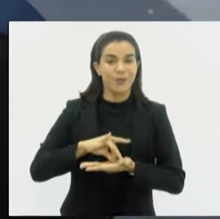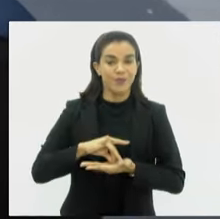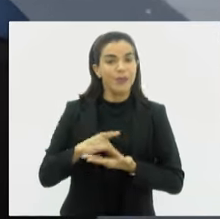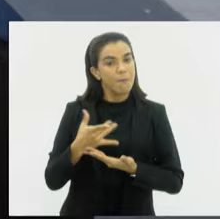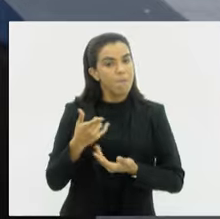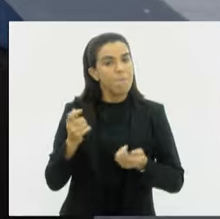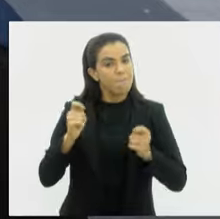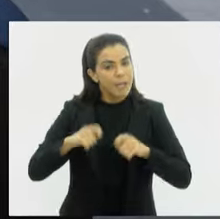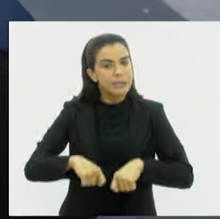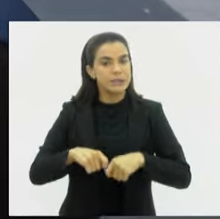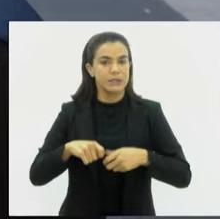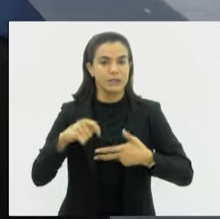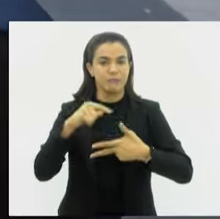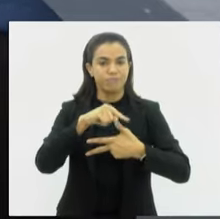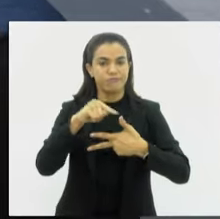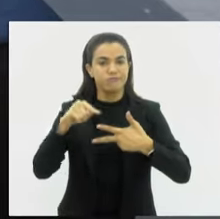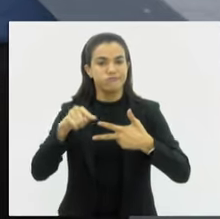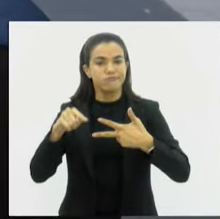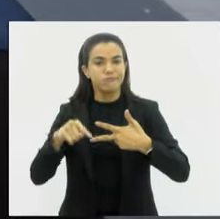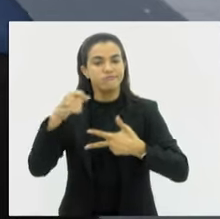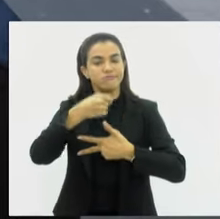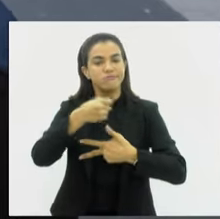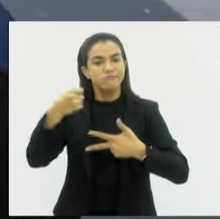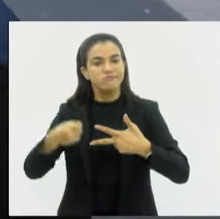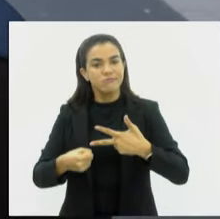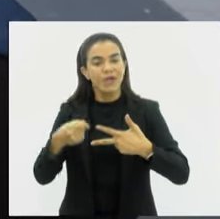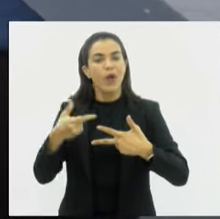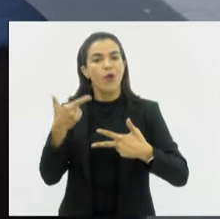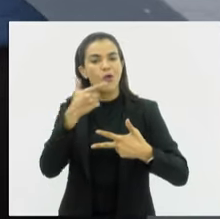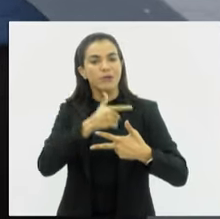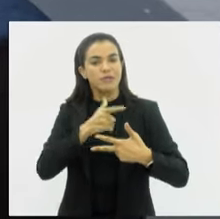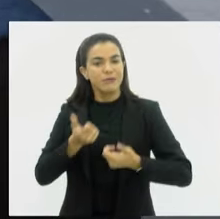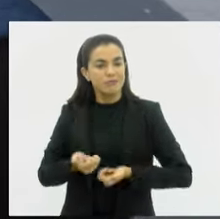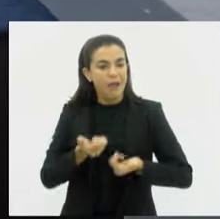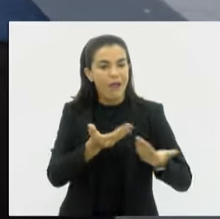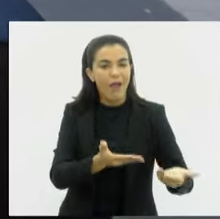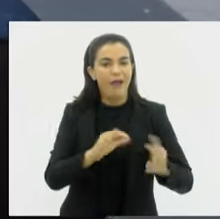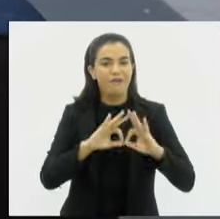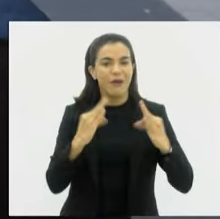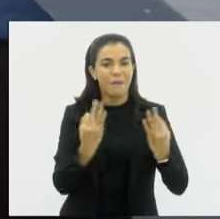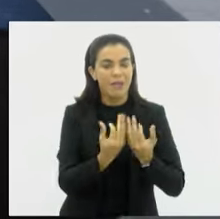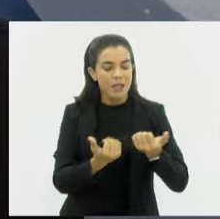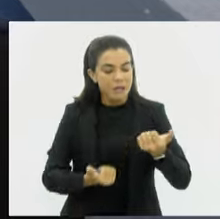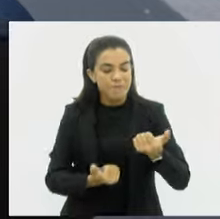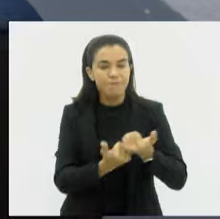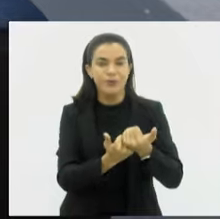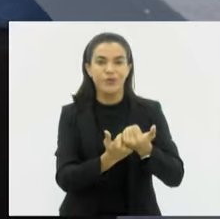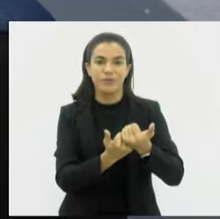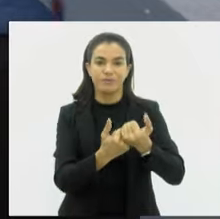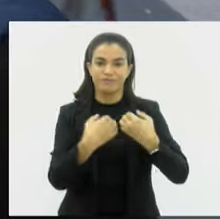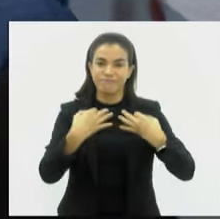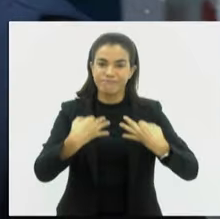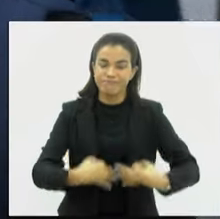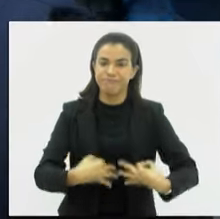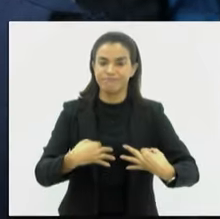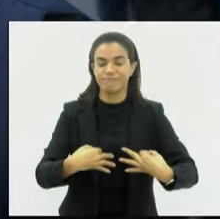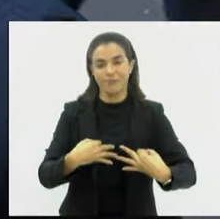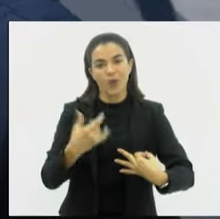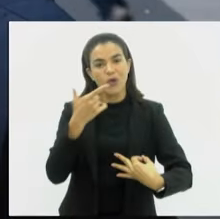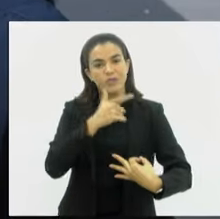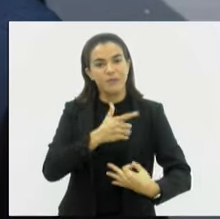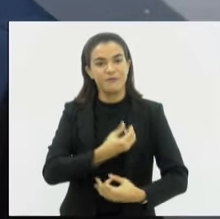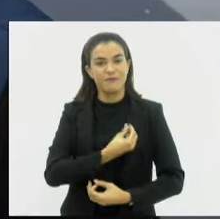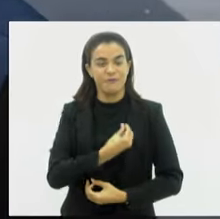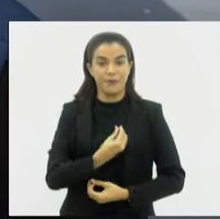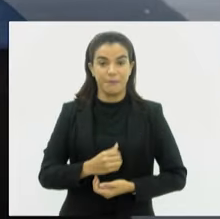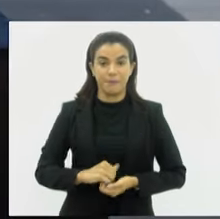isso. O poder público tem que estar aqui ajudando para poder fazer com que, de fato, essas famílias tenham auxílio, tenham o suporte necessário para poder viver com